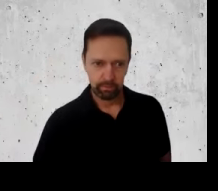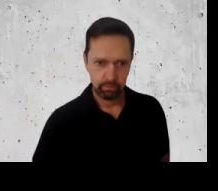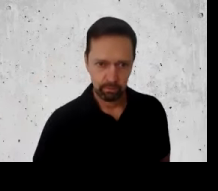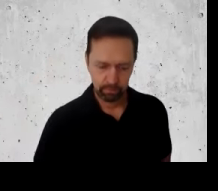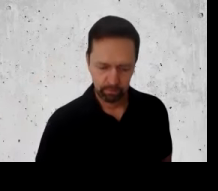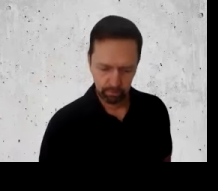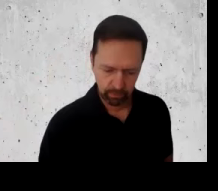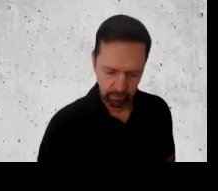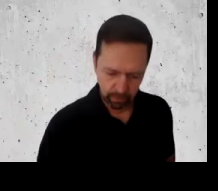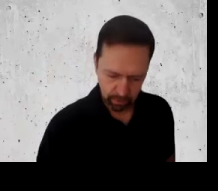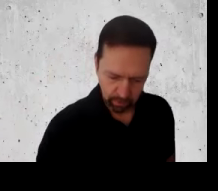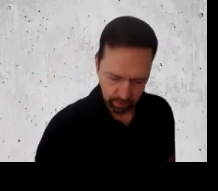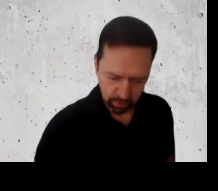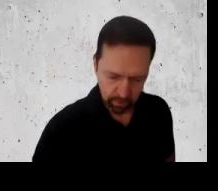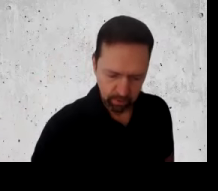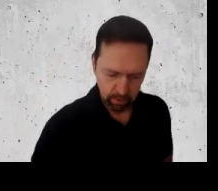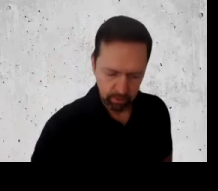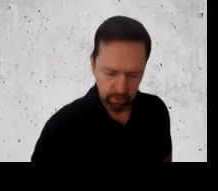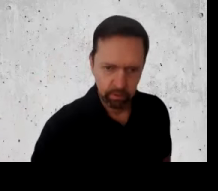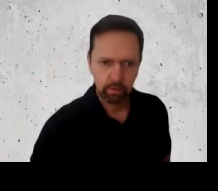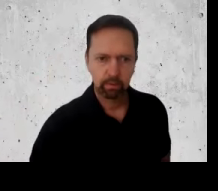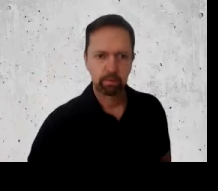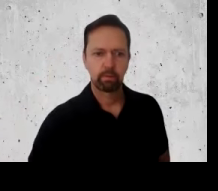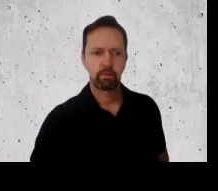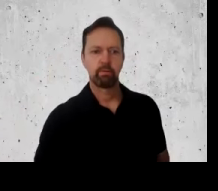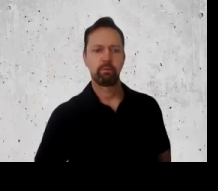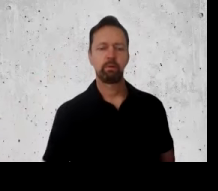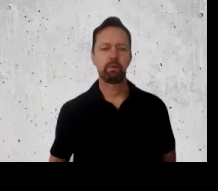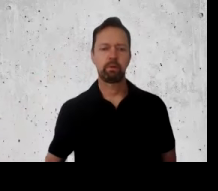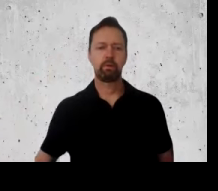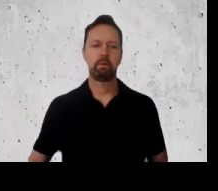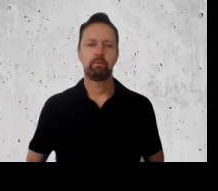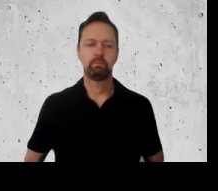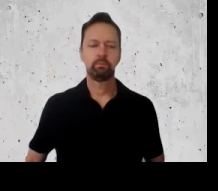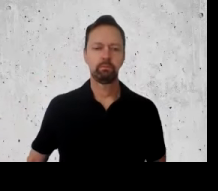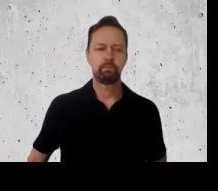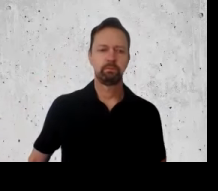Oi, professor. Deixa eu tentar ligar aqui minha câmera. Deu certo.